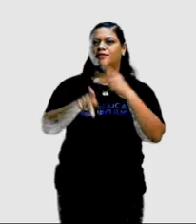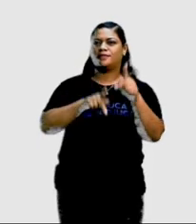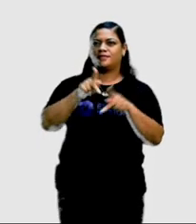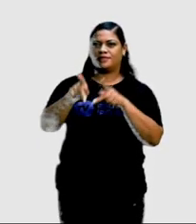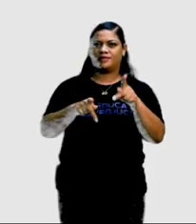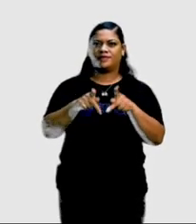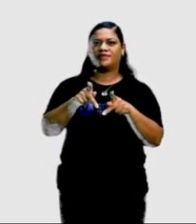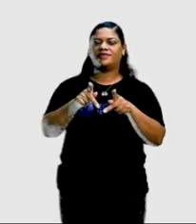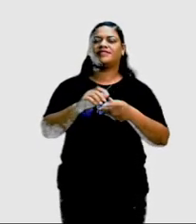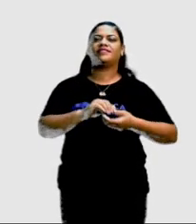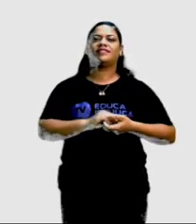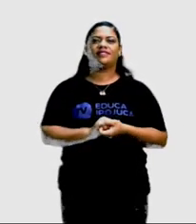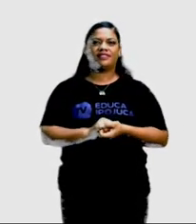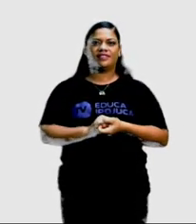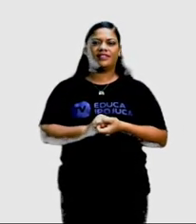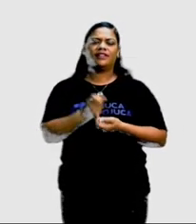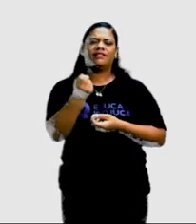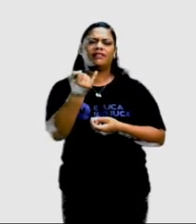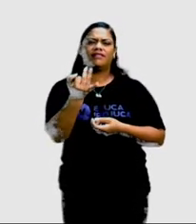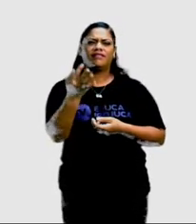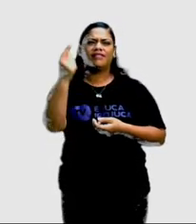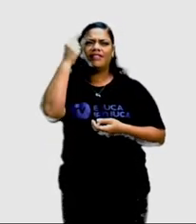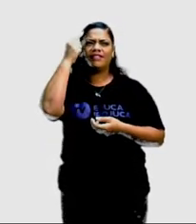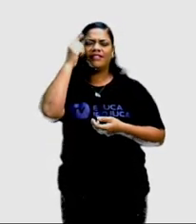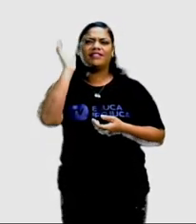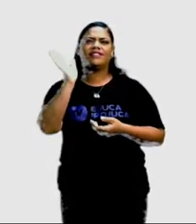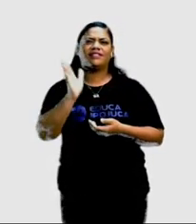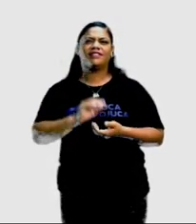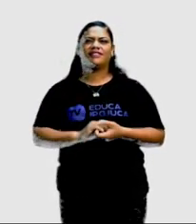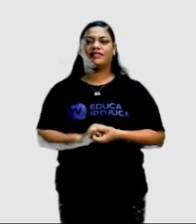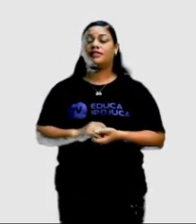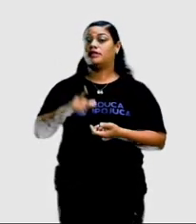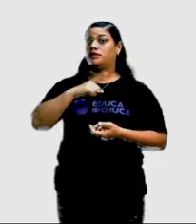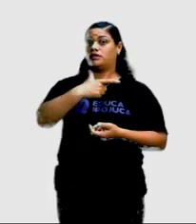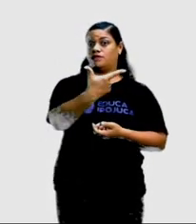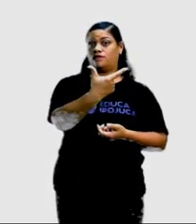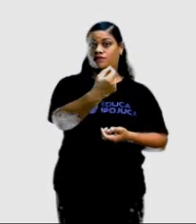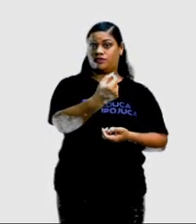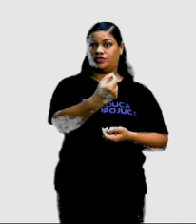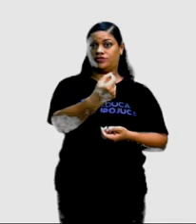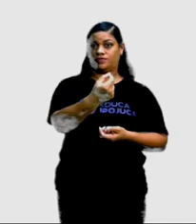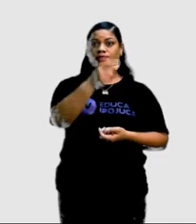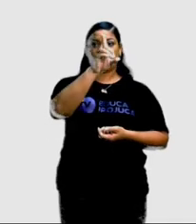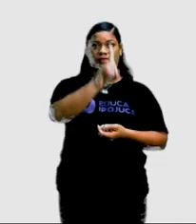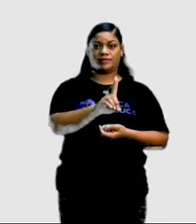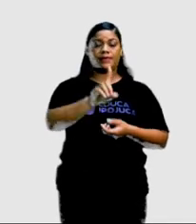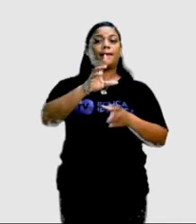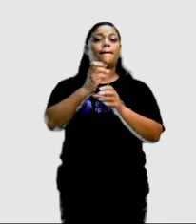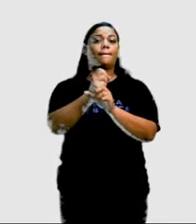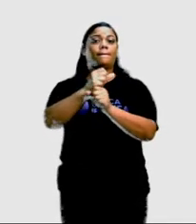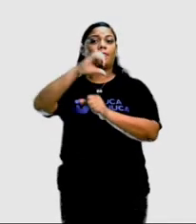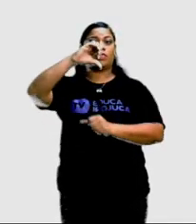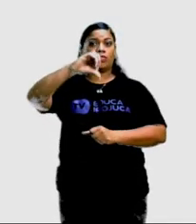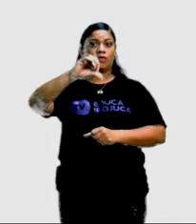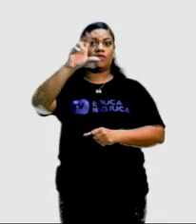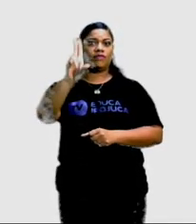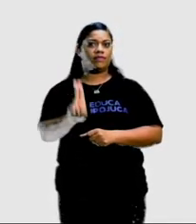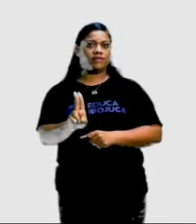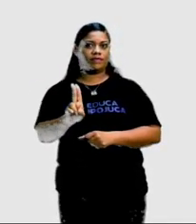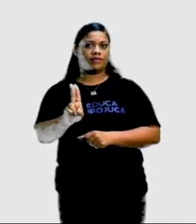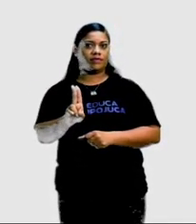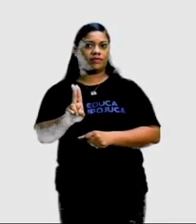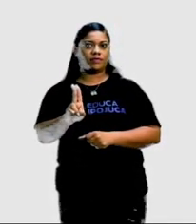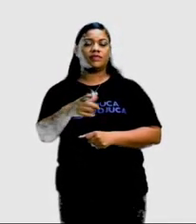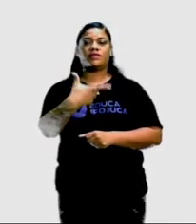cálculo de cabeça. Letra B, eu tenho 20 de dezena mais 9 de unidade.